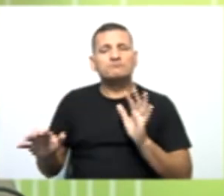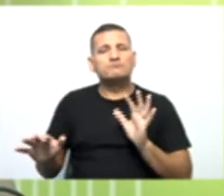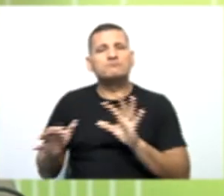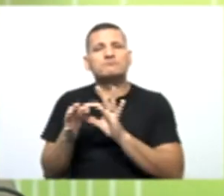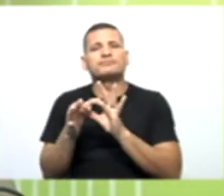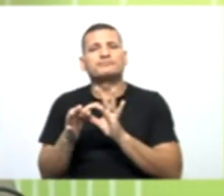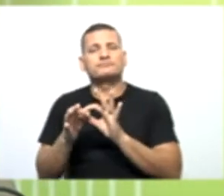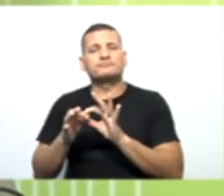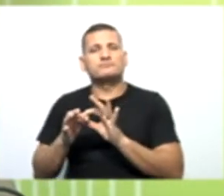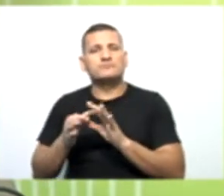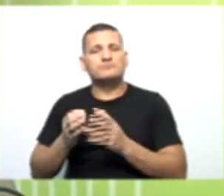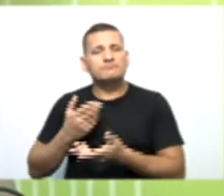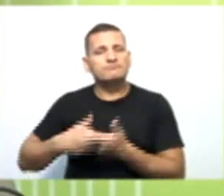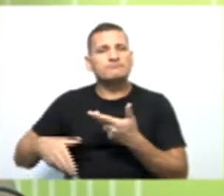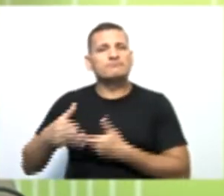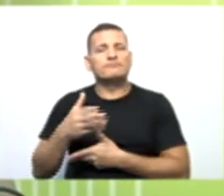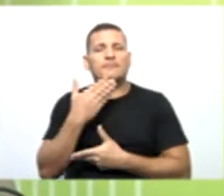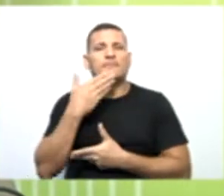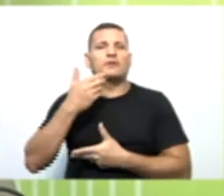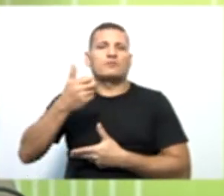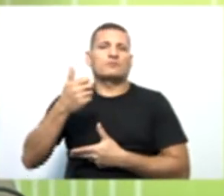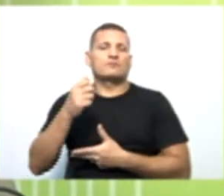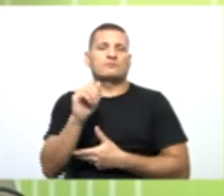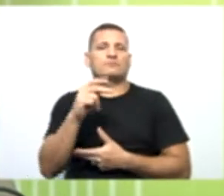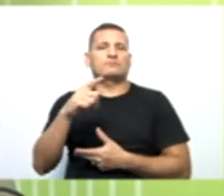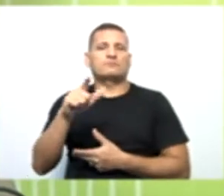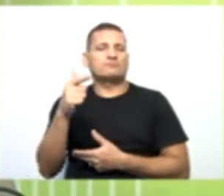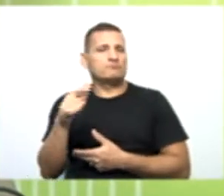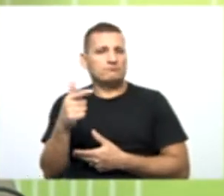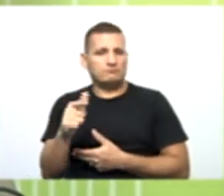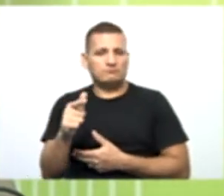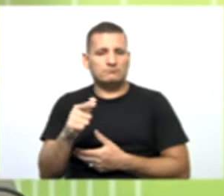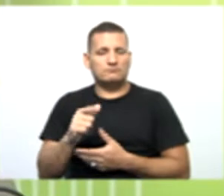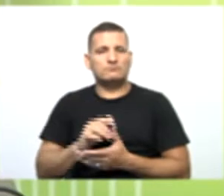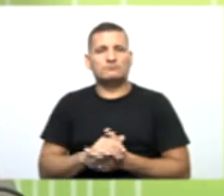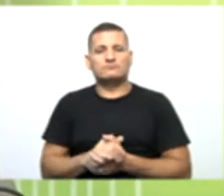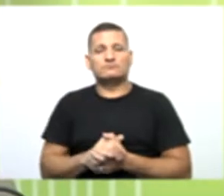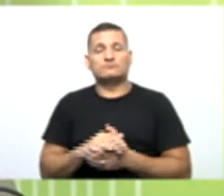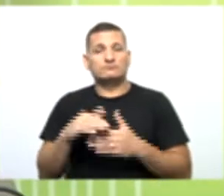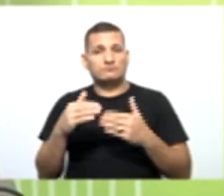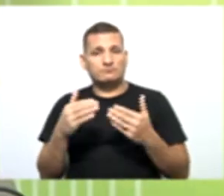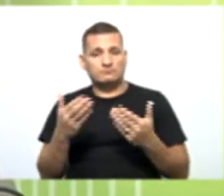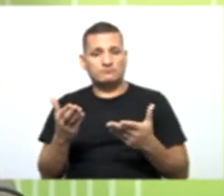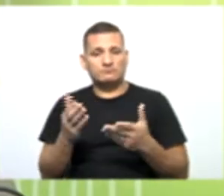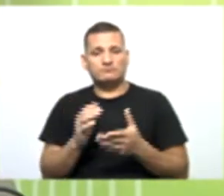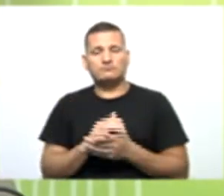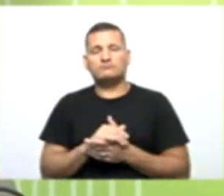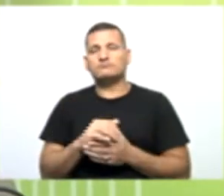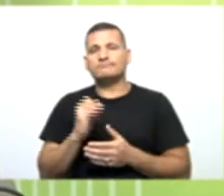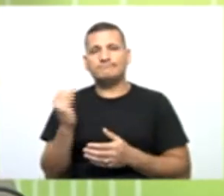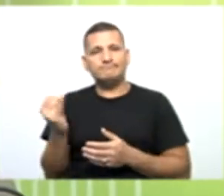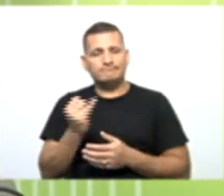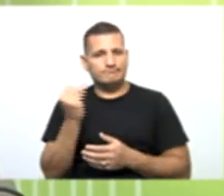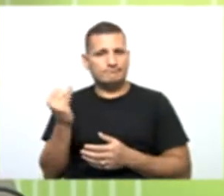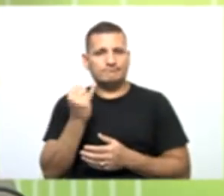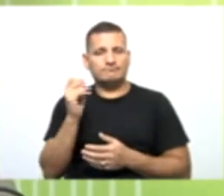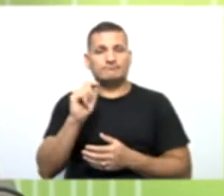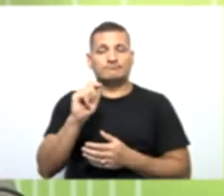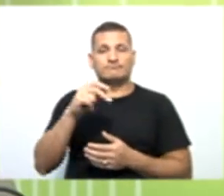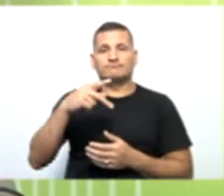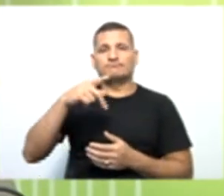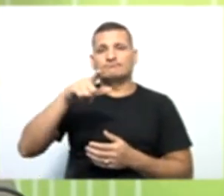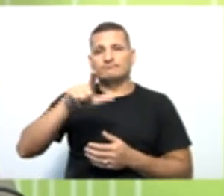locais e para potencializar essa produção. Então, um ponto importante para que haja um